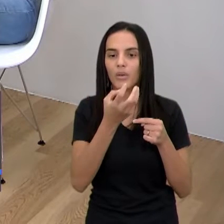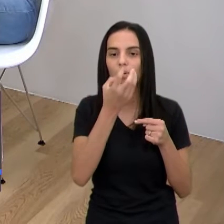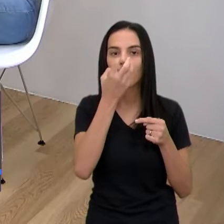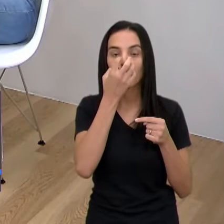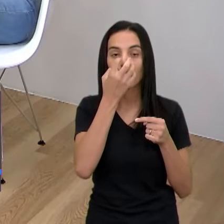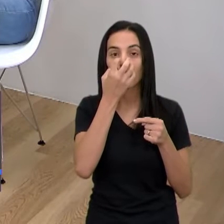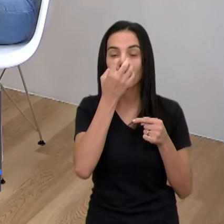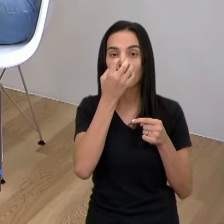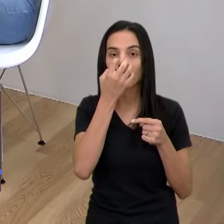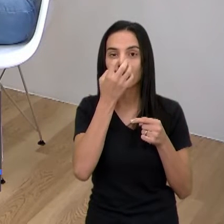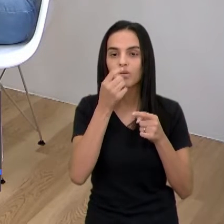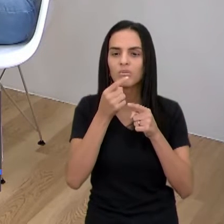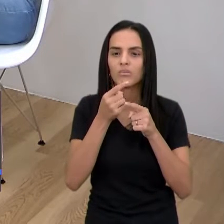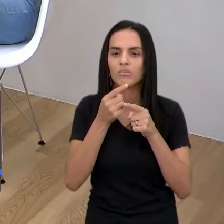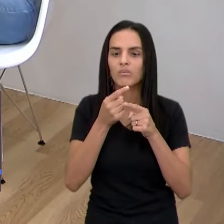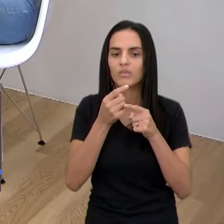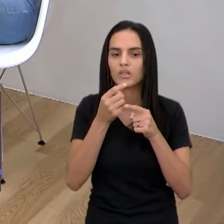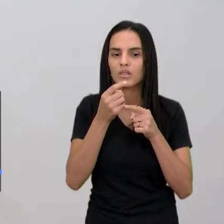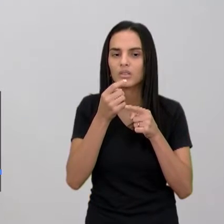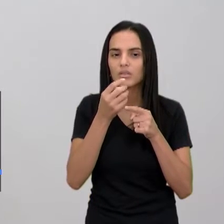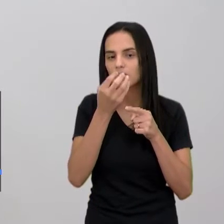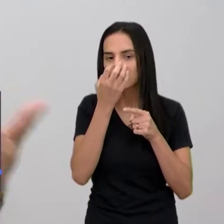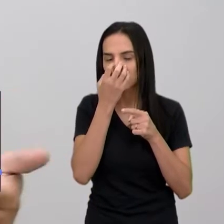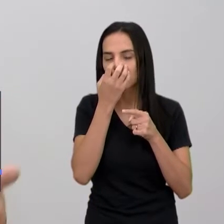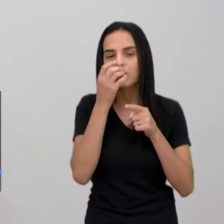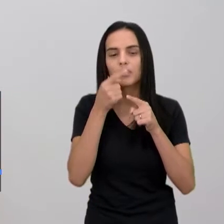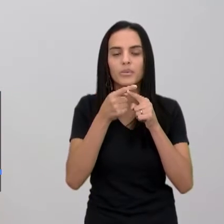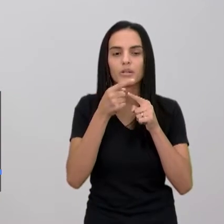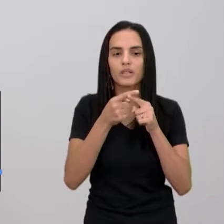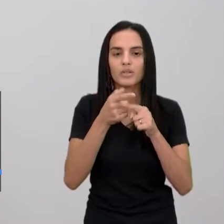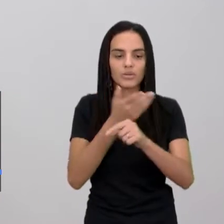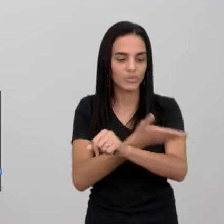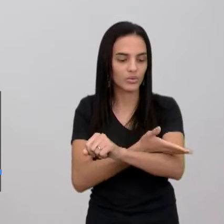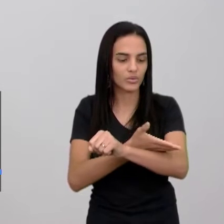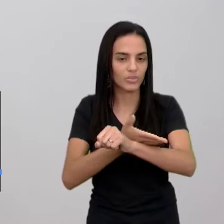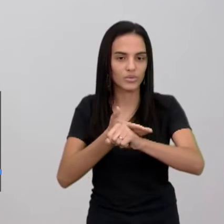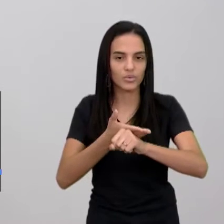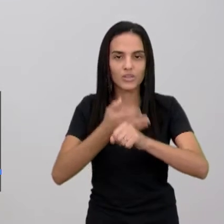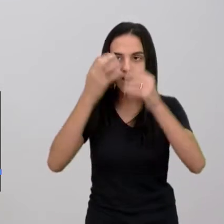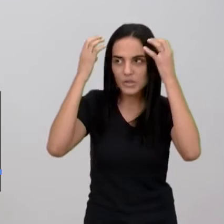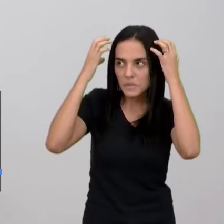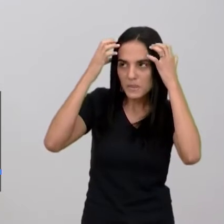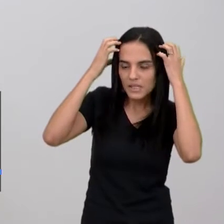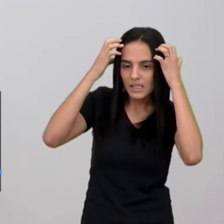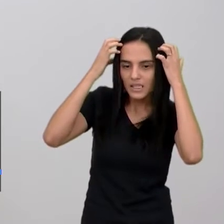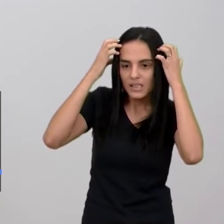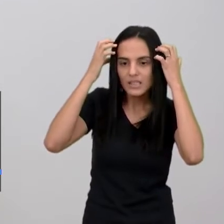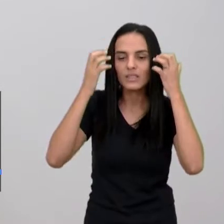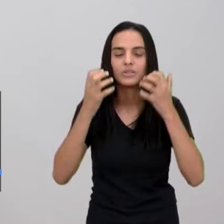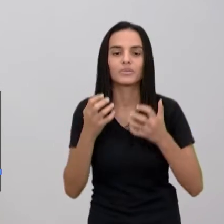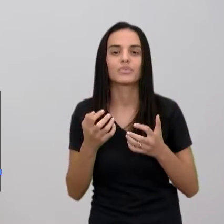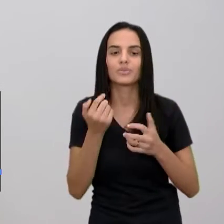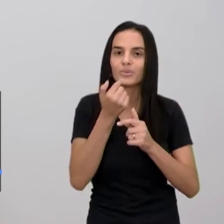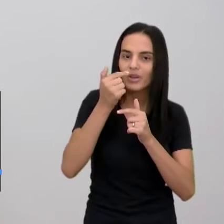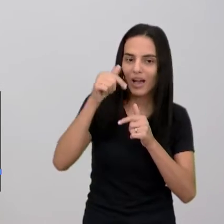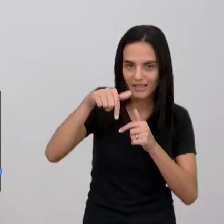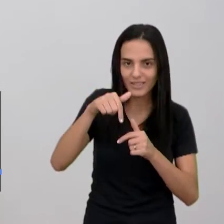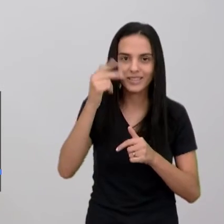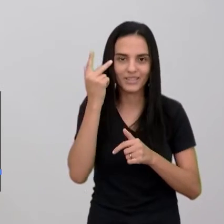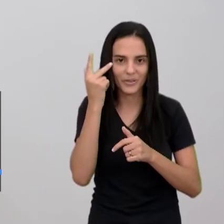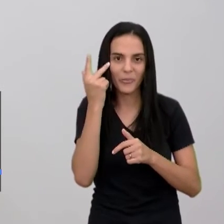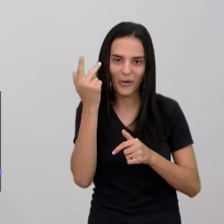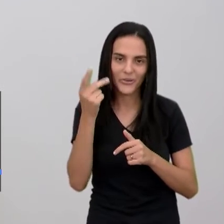Olha. Porque, segundo consta, ele não tinha os mesmos hábitos de banho que os moradores aqui em São